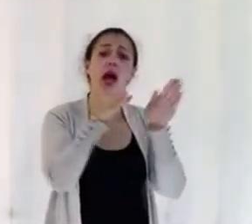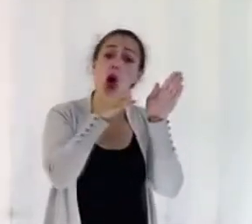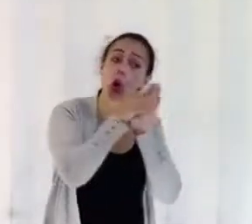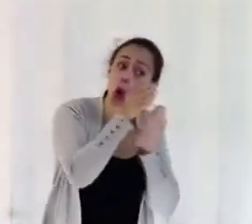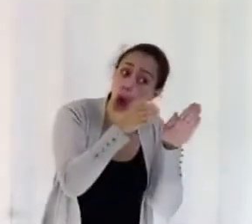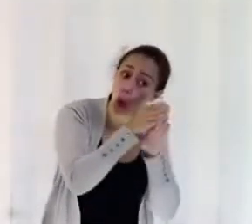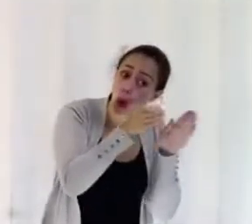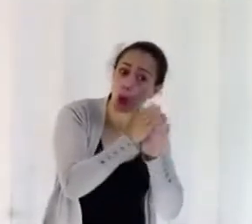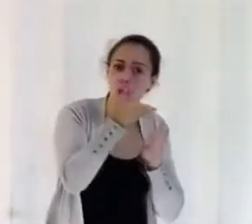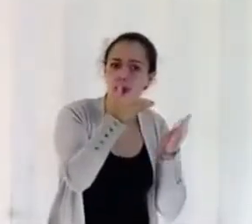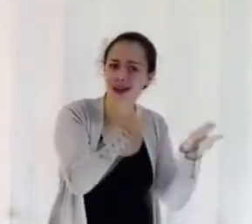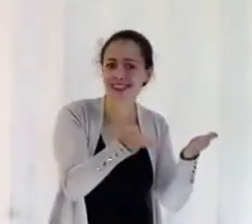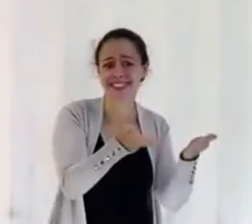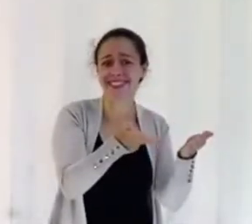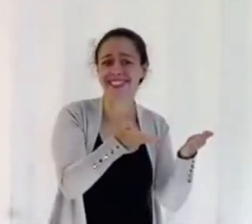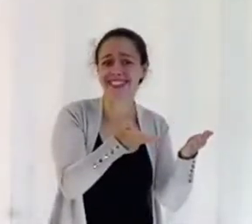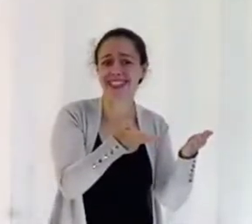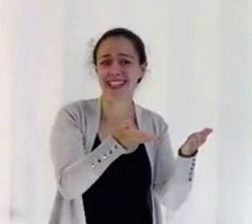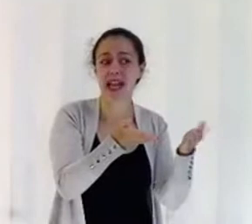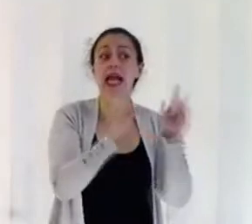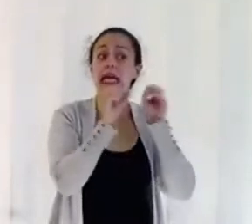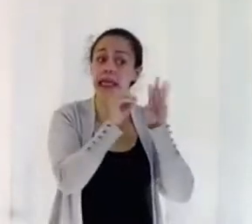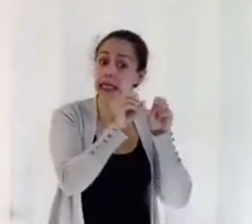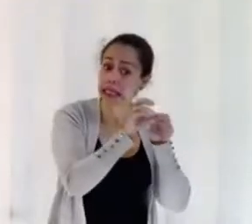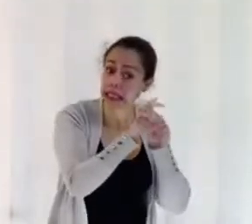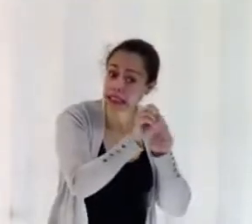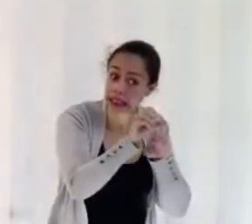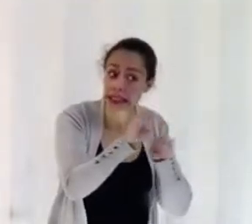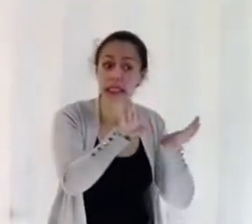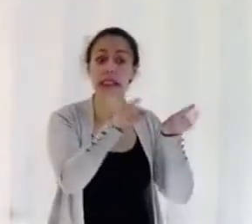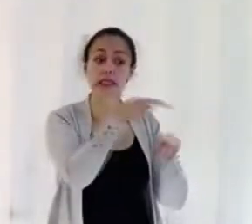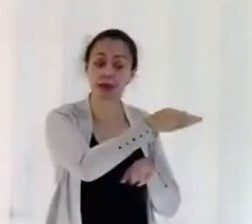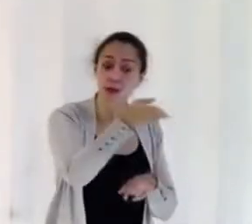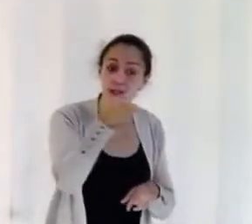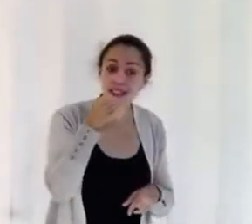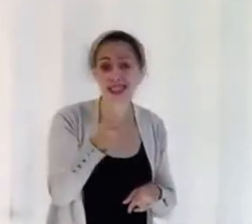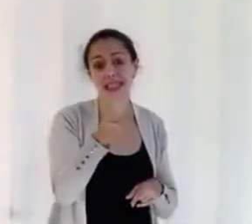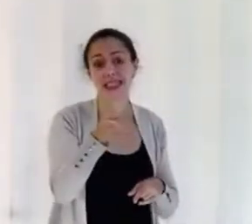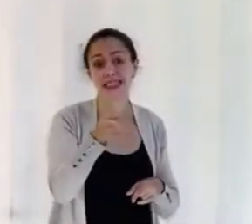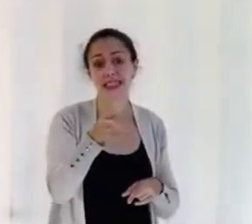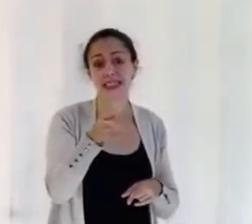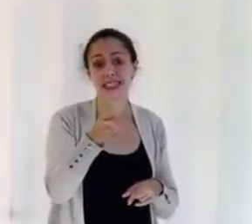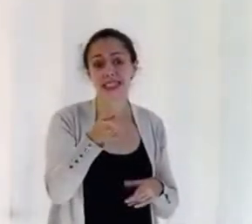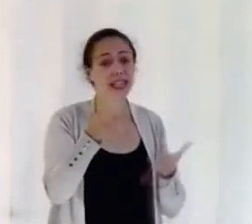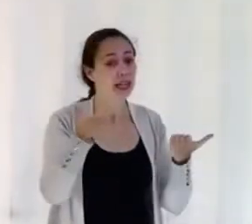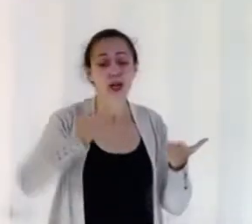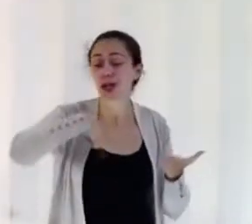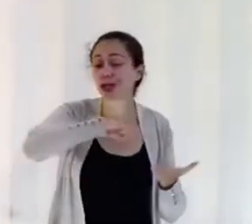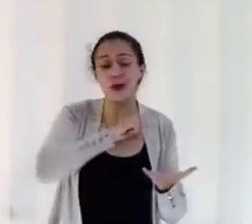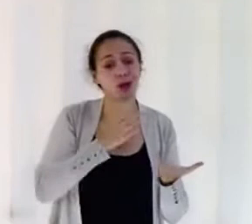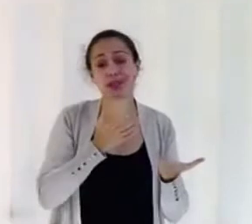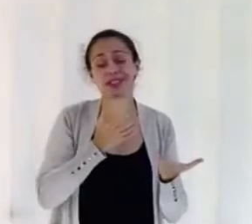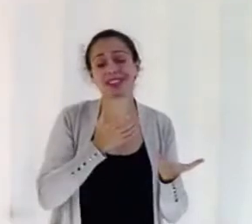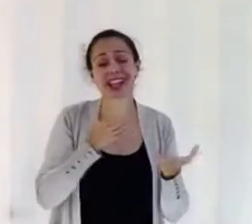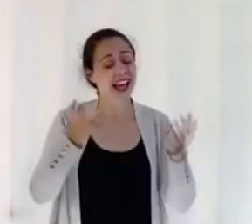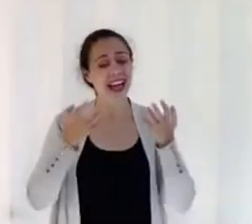somos chamados para doutrinar o rebanho. Nós somos chamados para orientar o rebanho. E nós fazemos isso